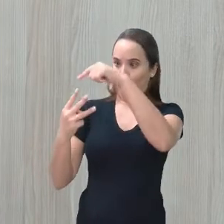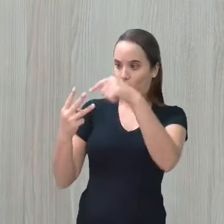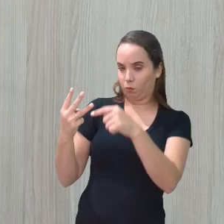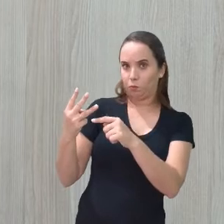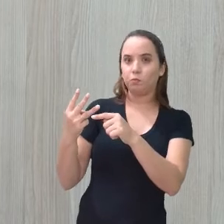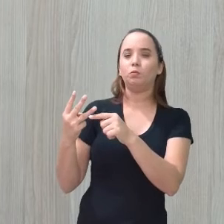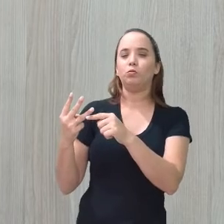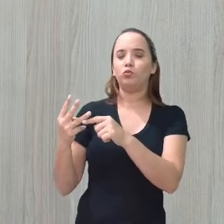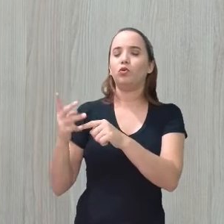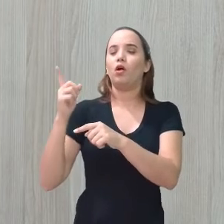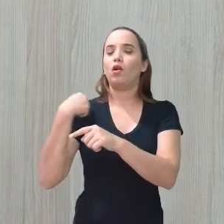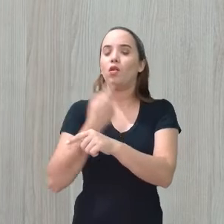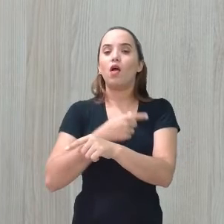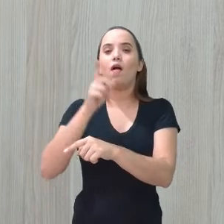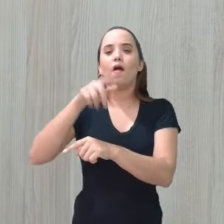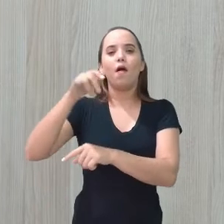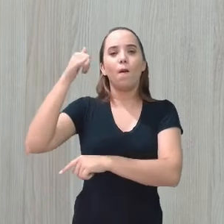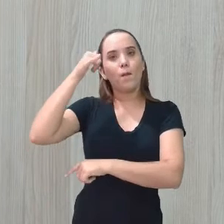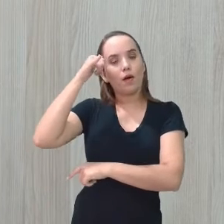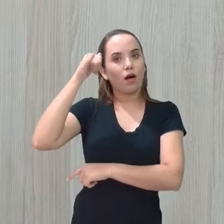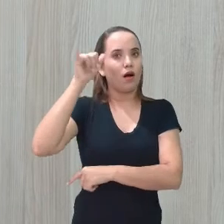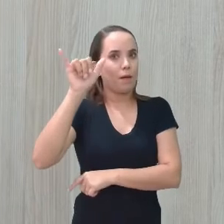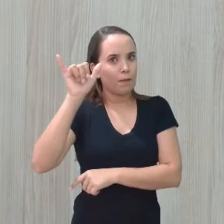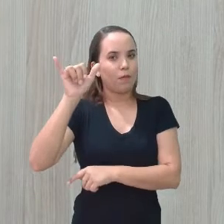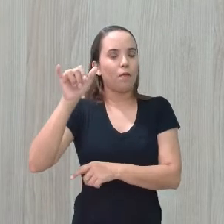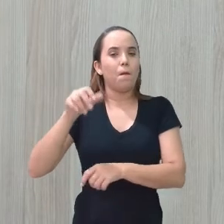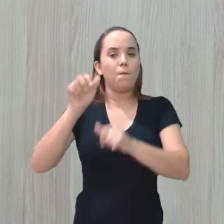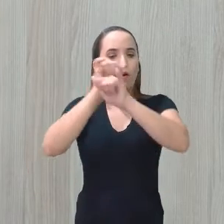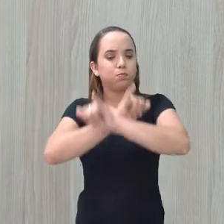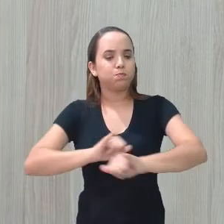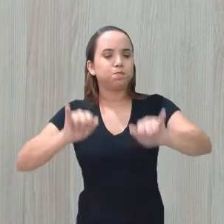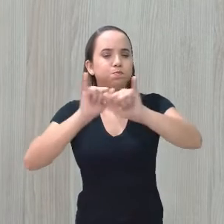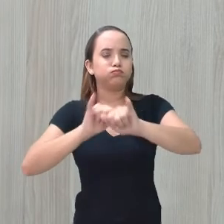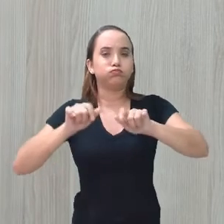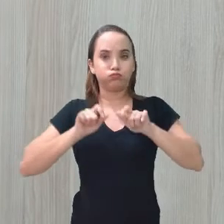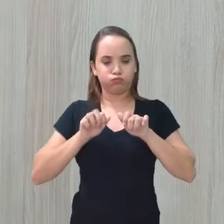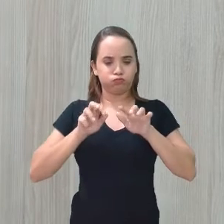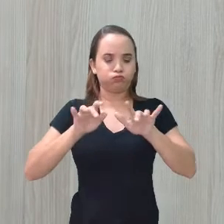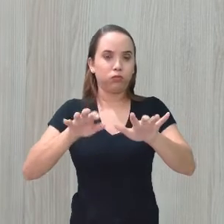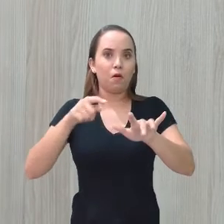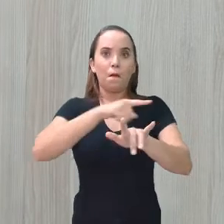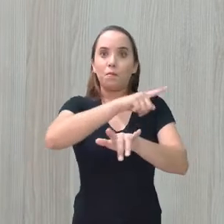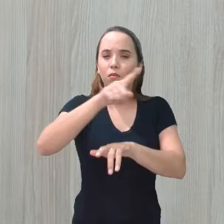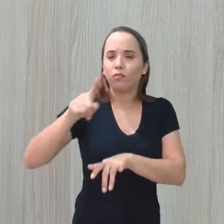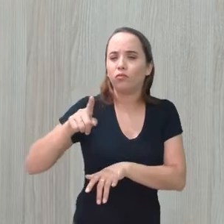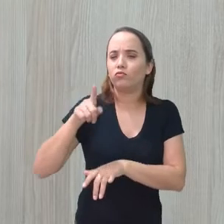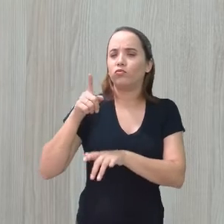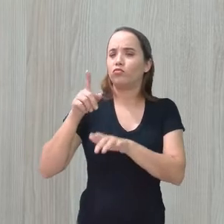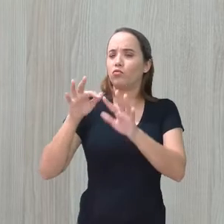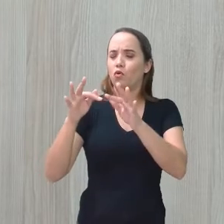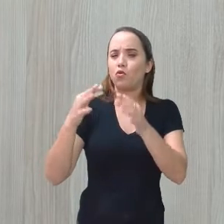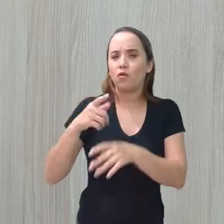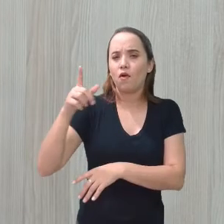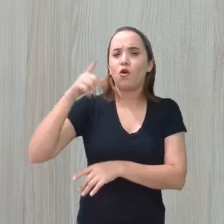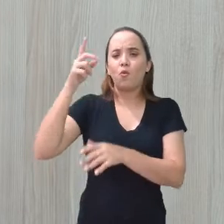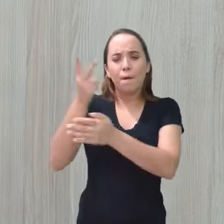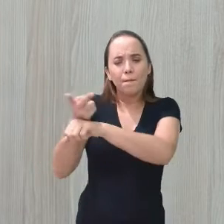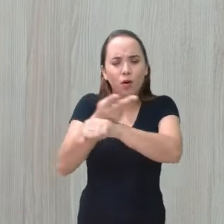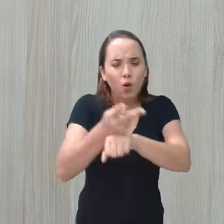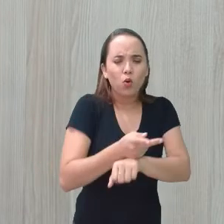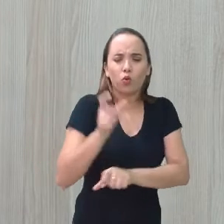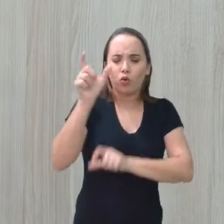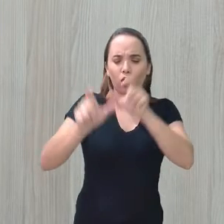A gente alerta muito, é uma campanha de conscientização, realmente de prevenção, né? Procurar os postos de saúde,